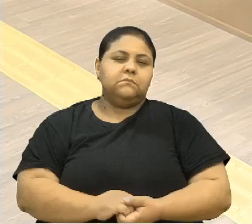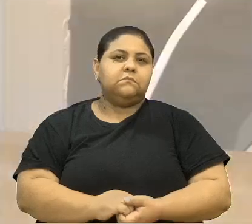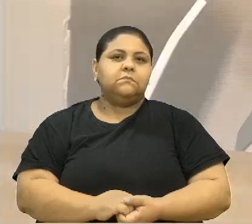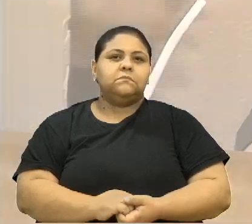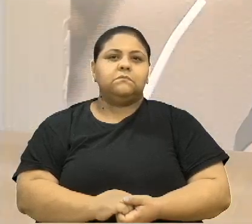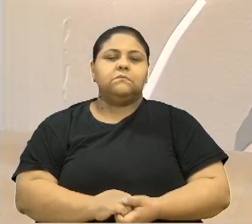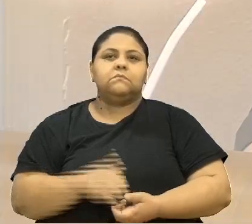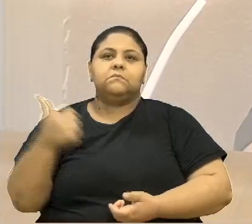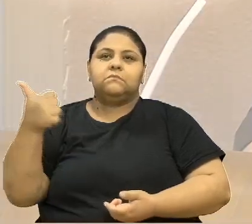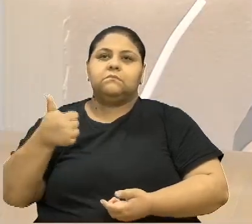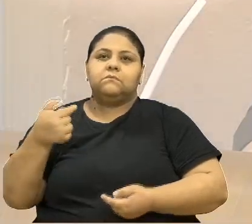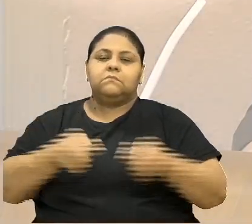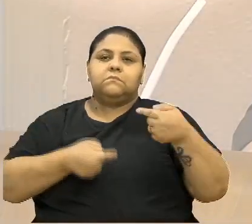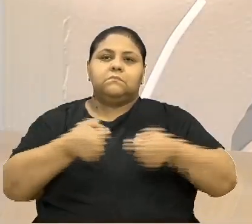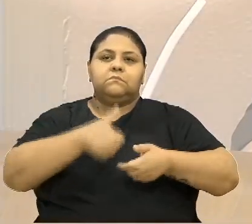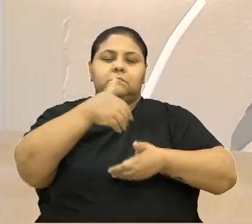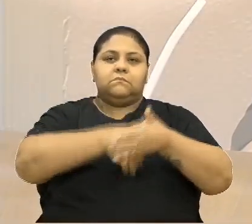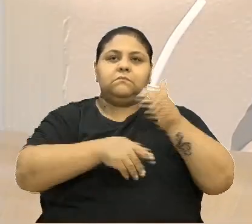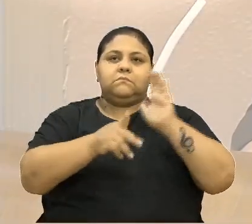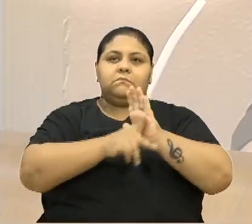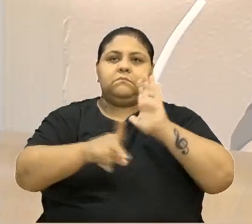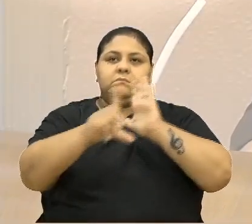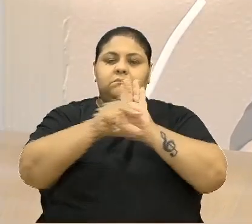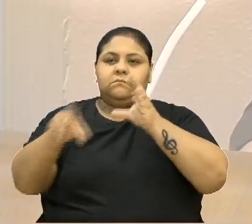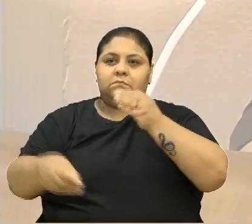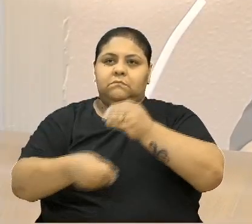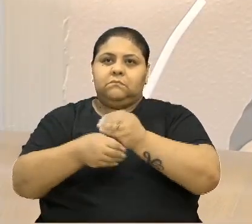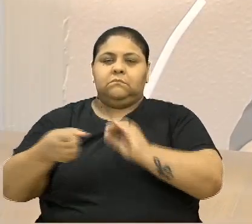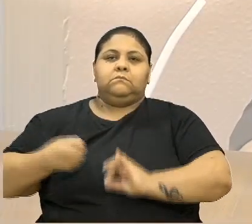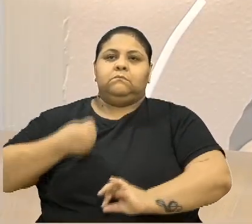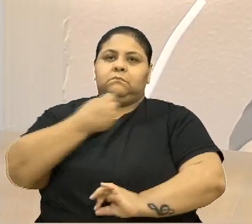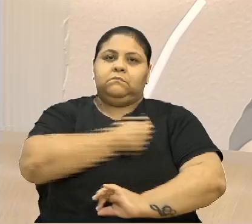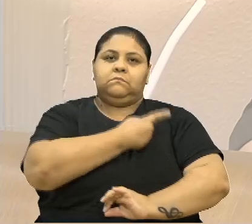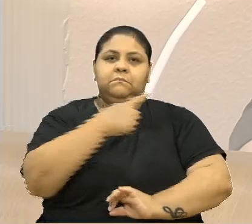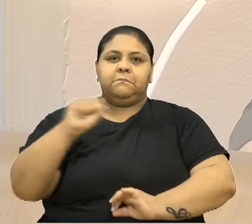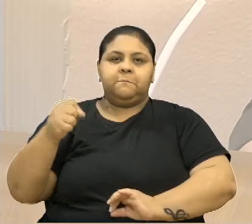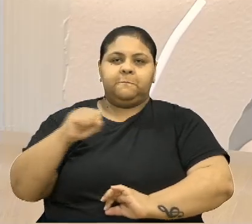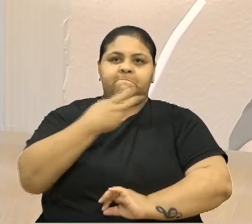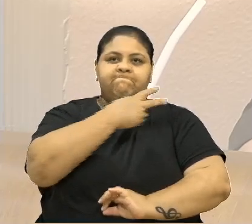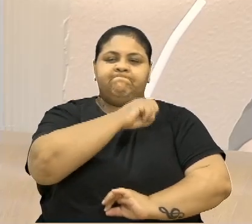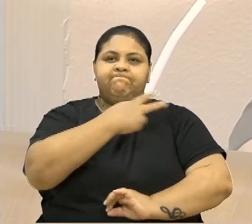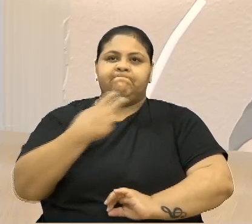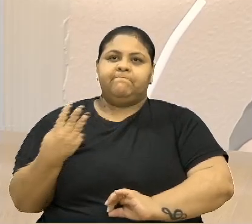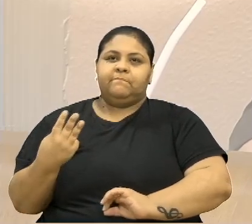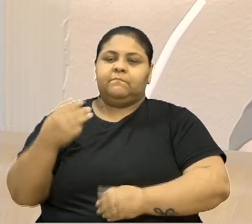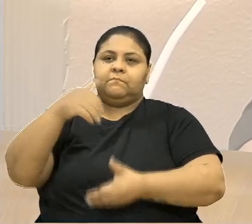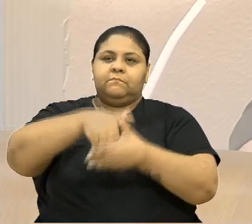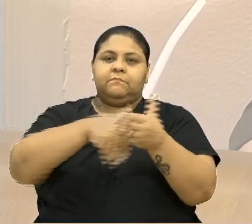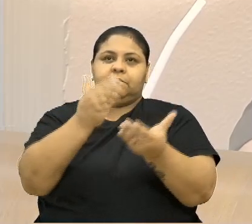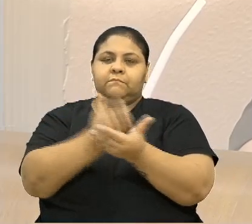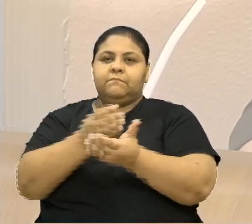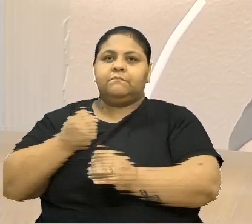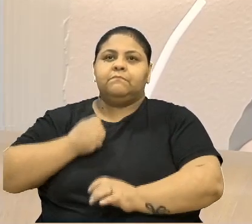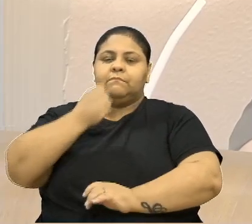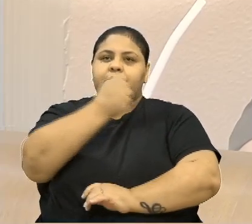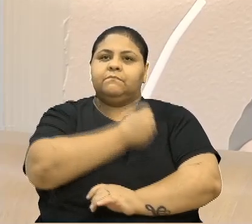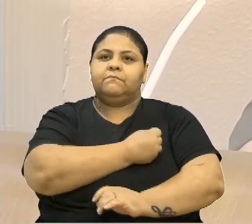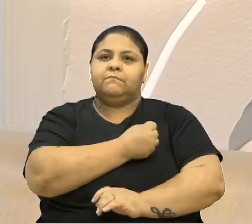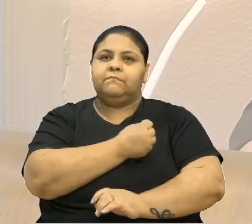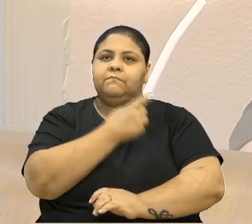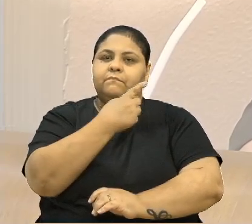Em segunda discussão e votação, o projeto de lei complementar número 18/2023, contido no processo número